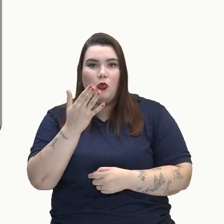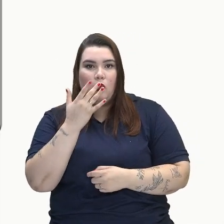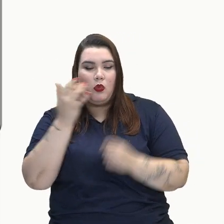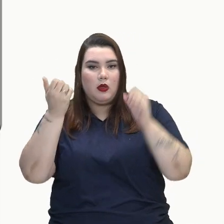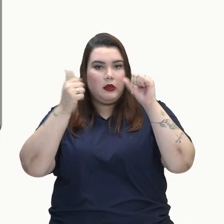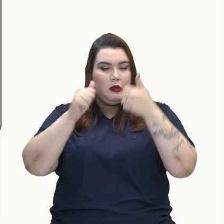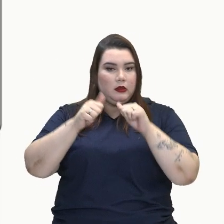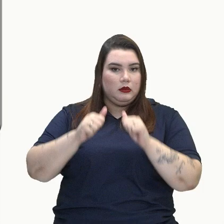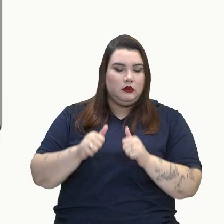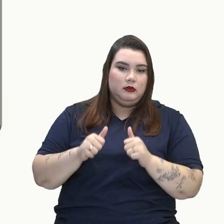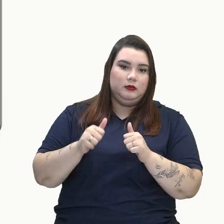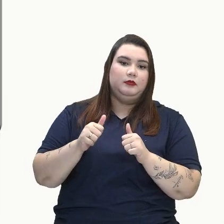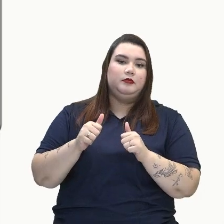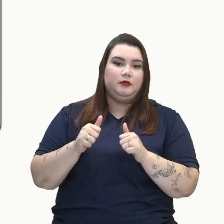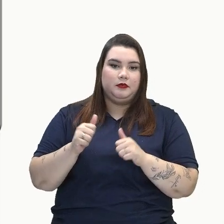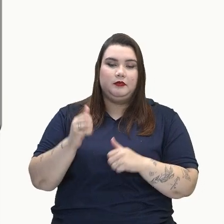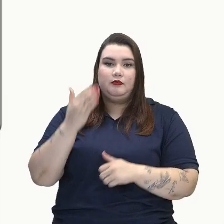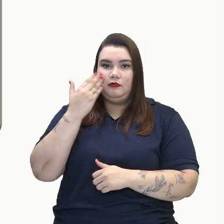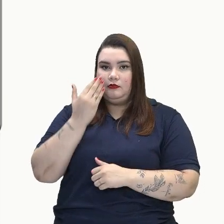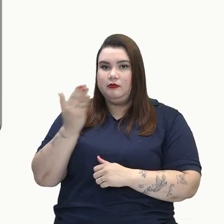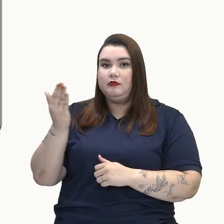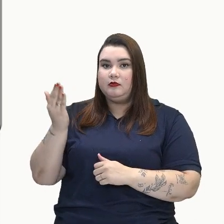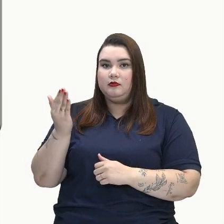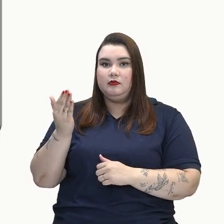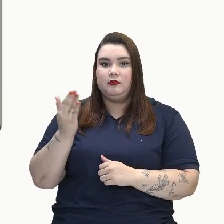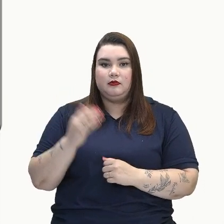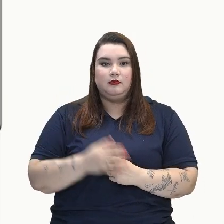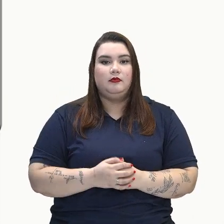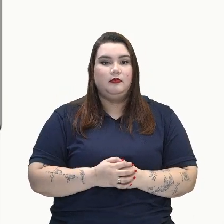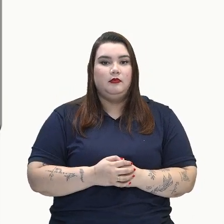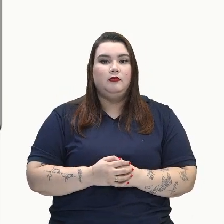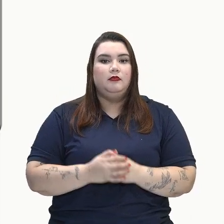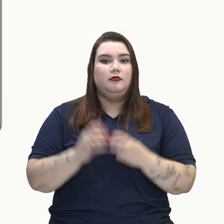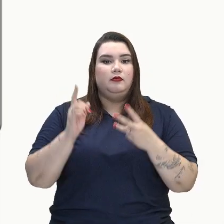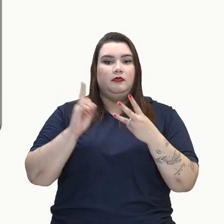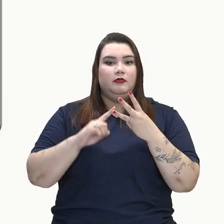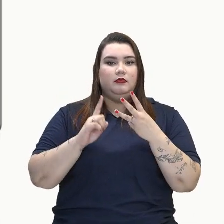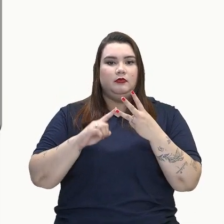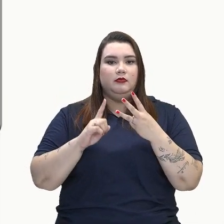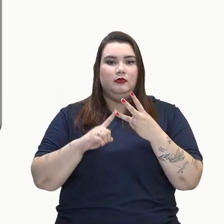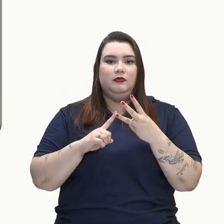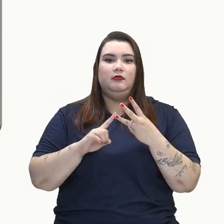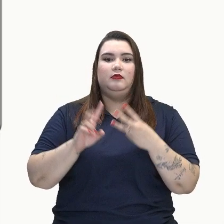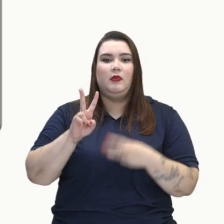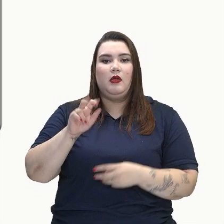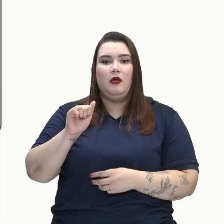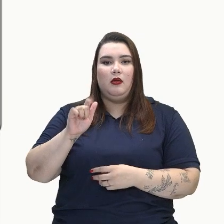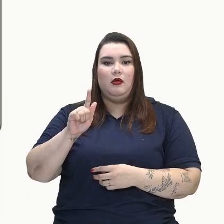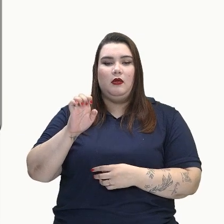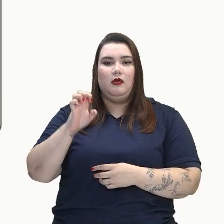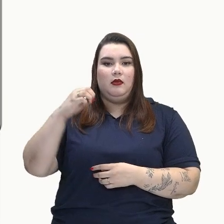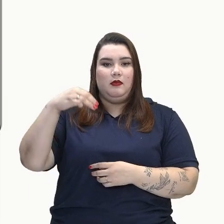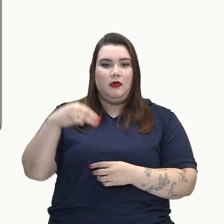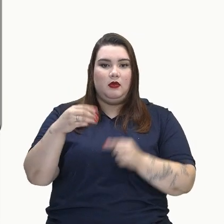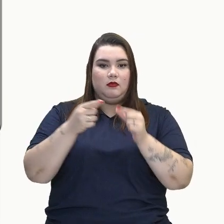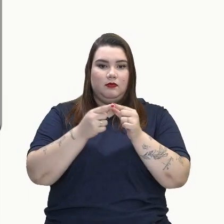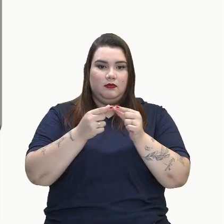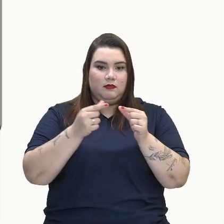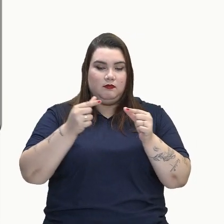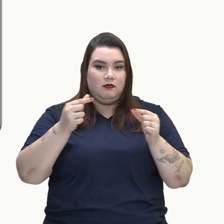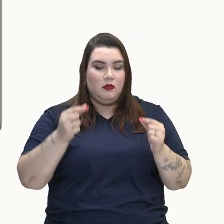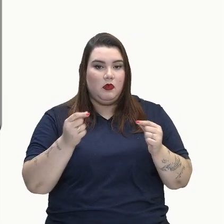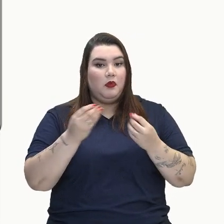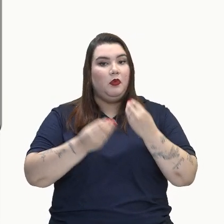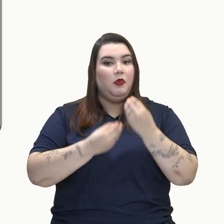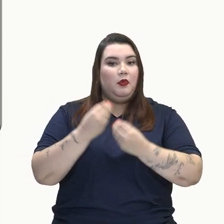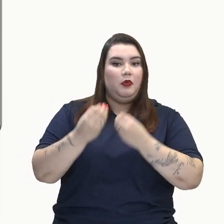ser então aí púrpura, né, vermelha ou branca. Analisou características da vagem dessa ervilha com relação